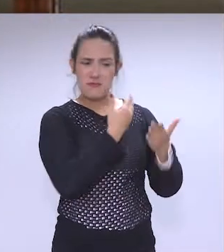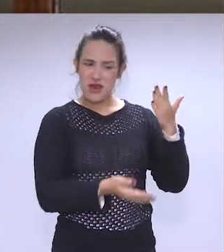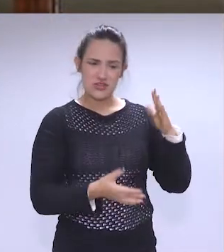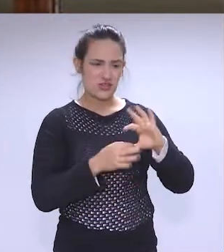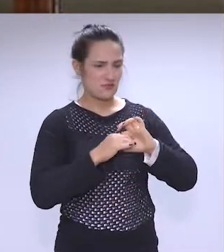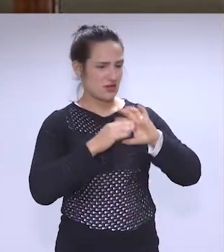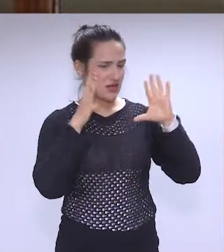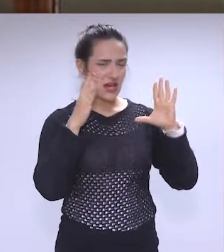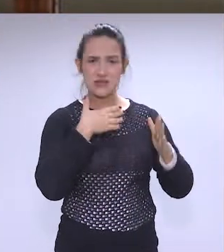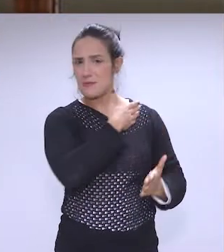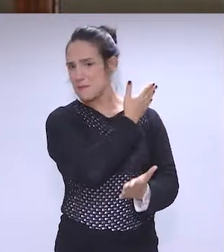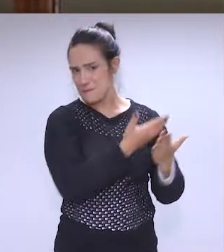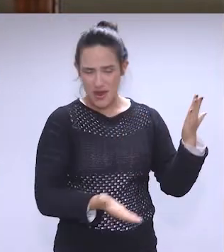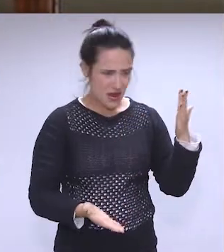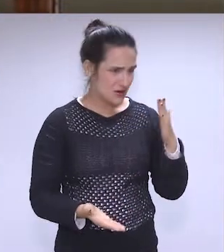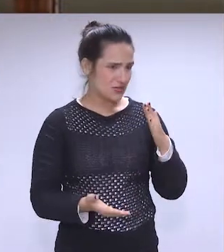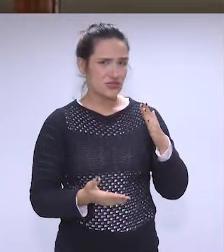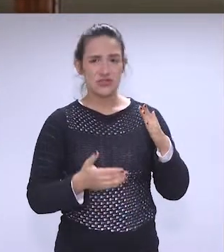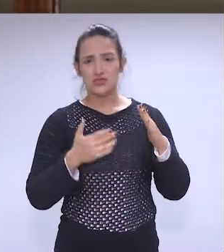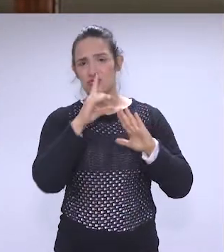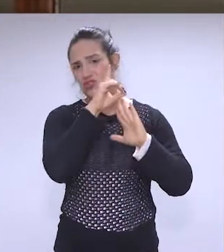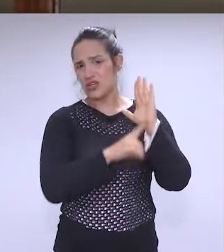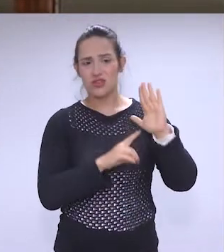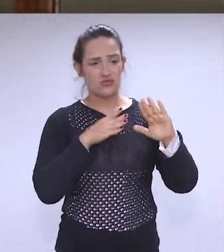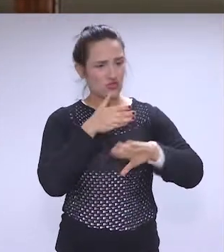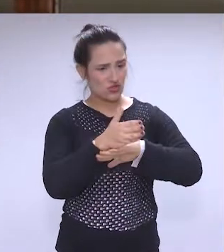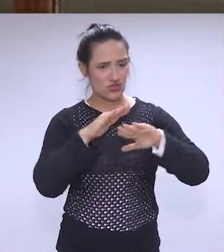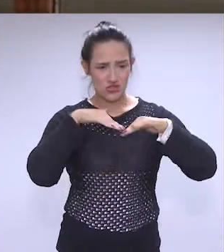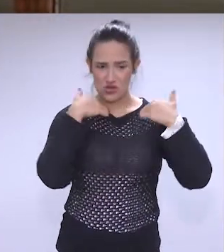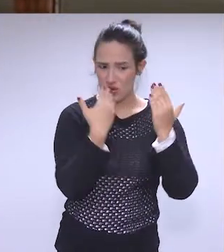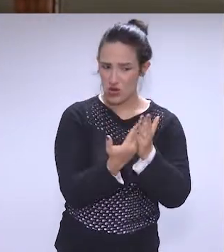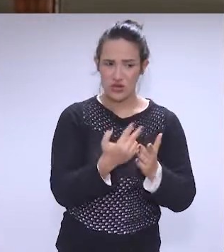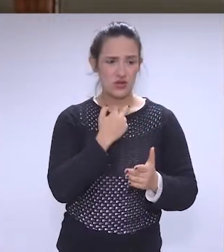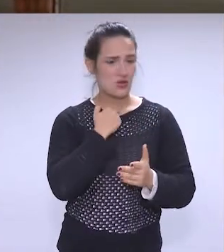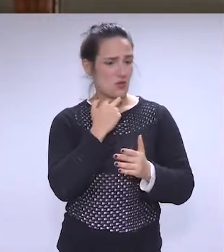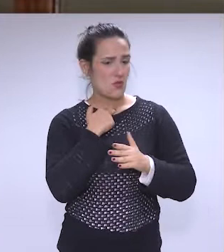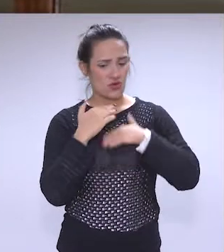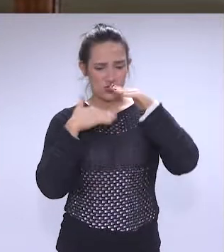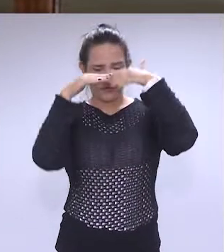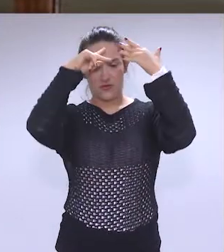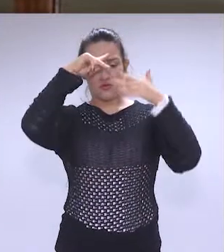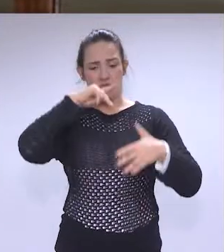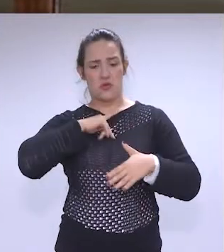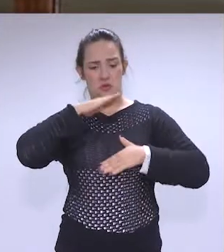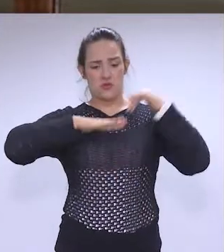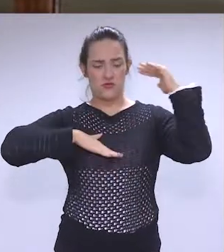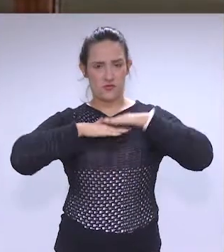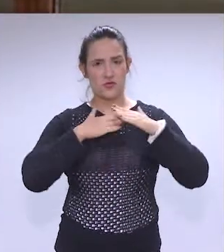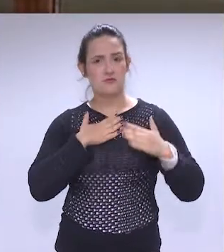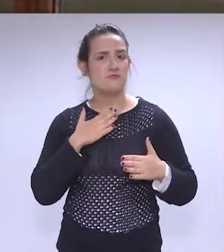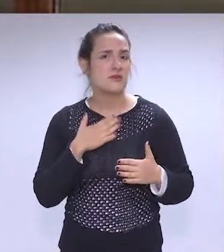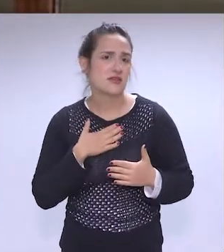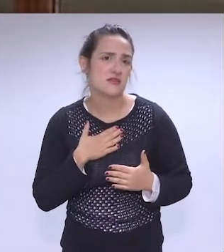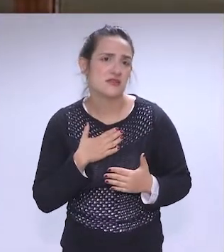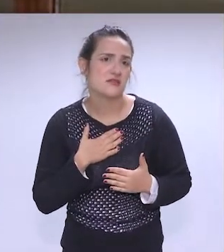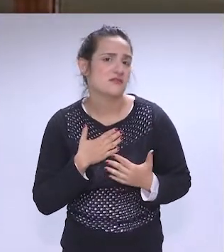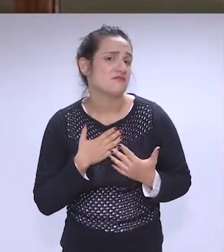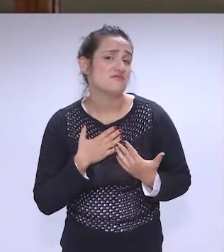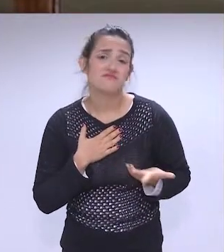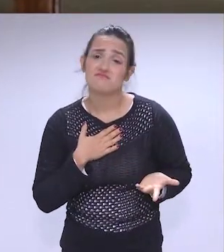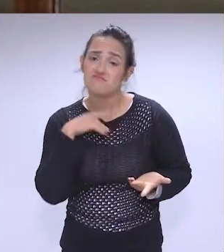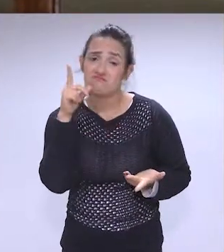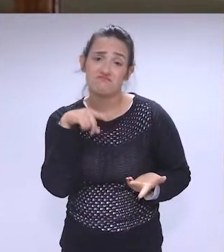perder a liberdade, ela não vai poder ir à escola, não vai poder se desenvolver, assumir